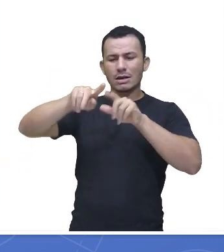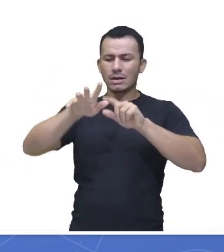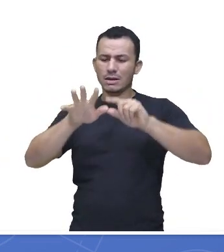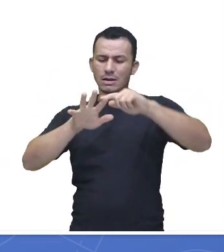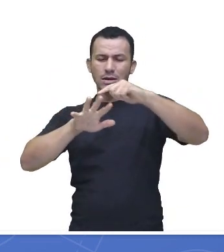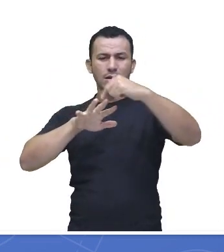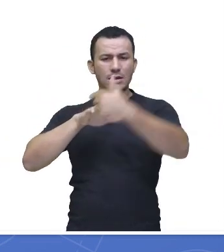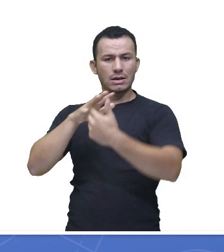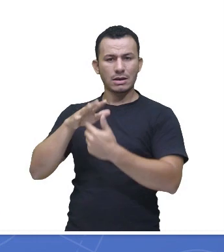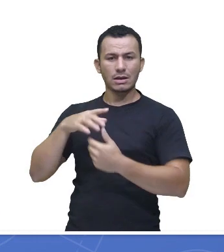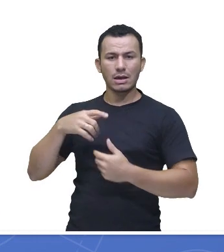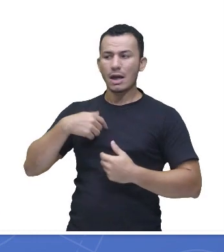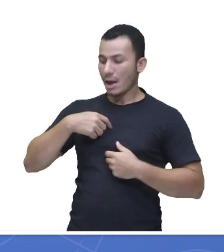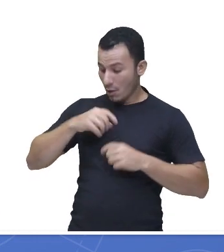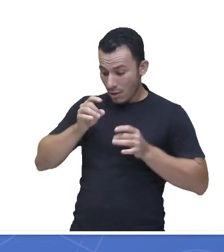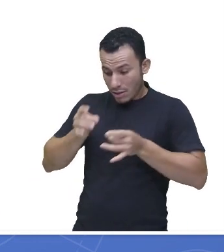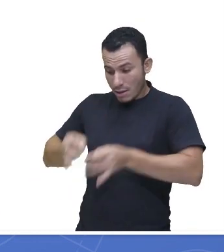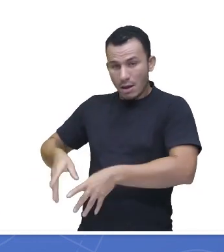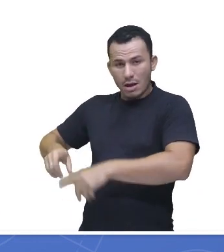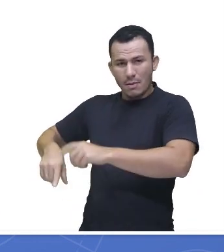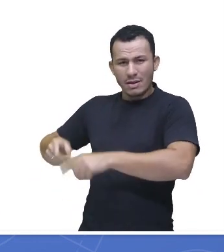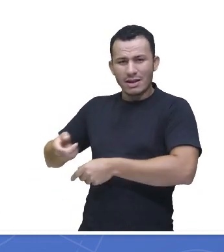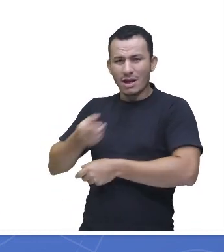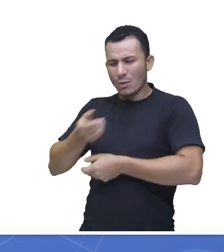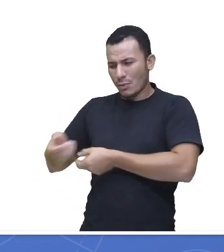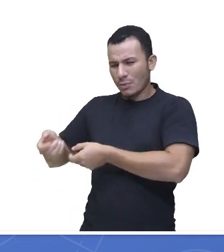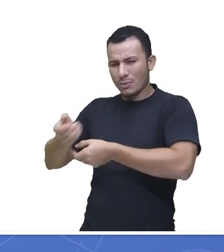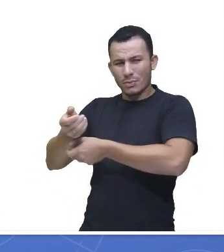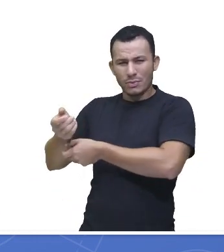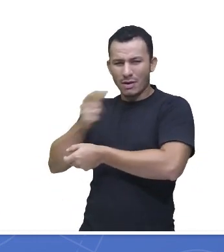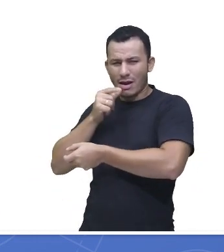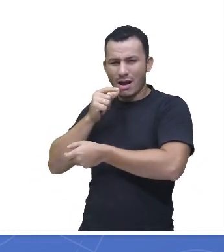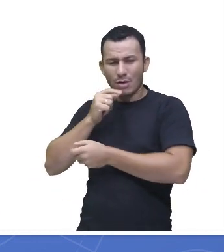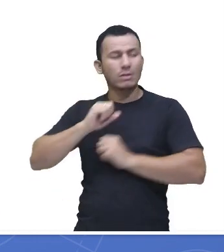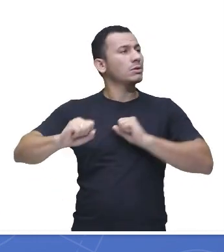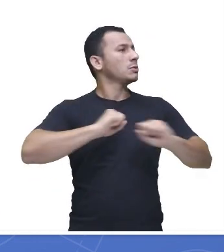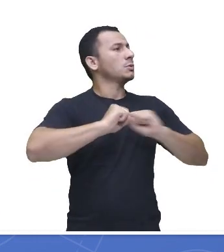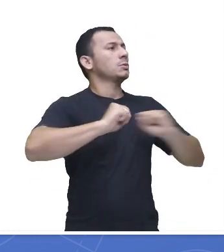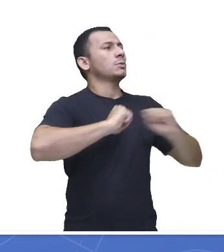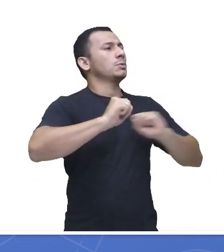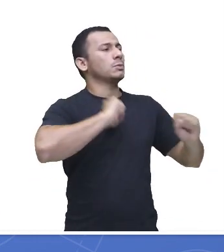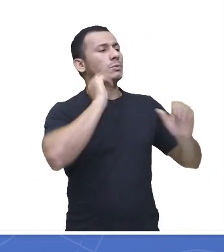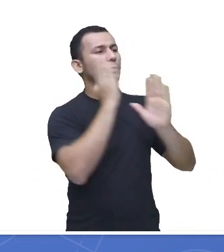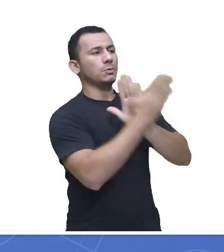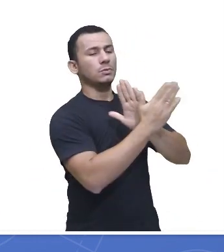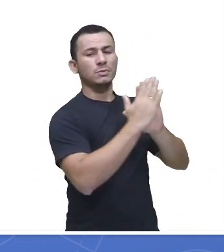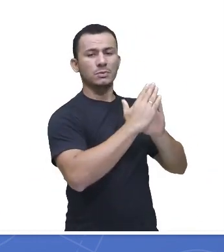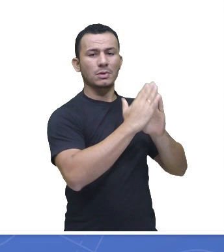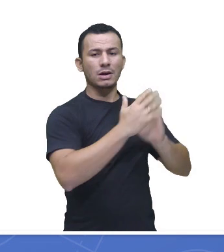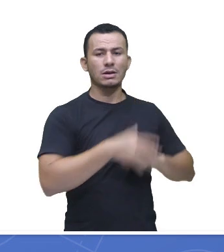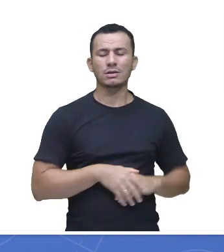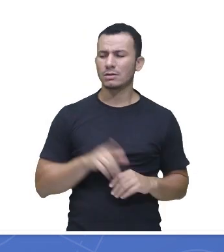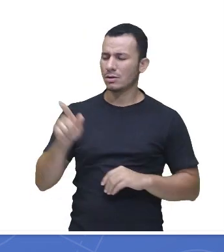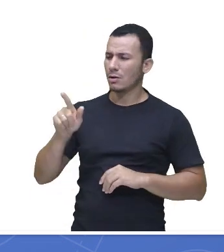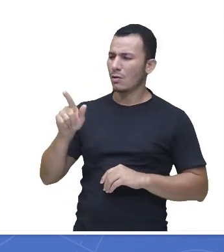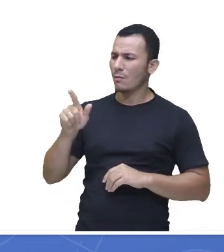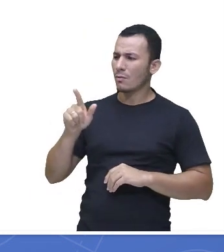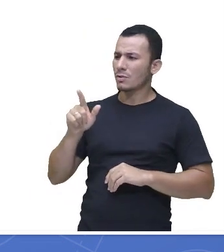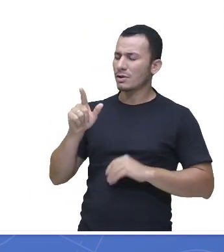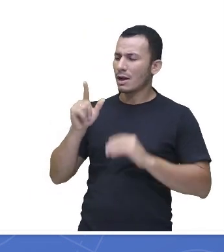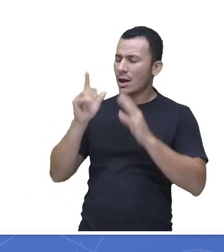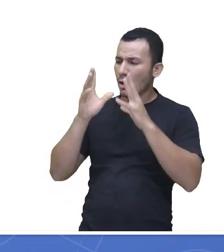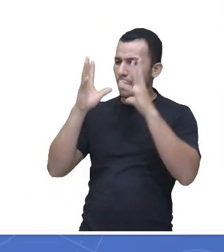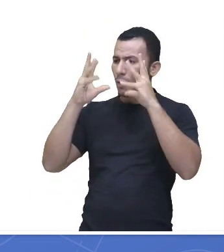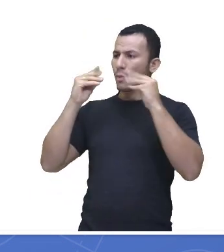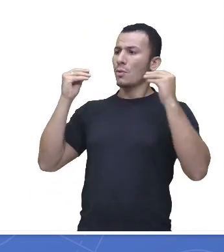Larguei o regador e corri para dentro. Você está branco, ela disse. Não tem um pingo de sangue no